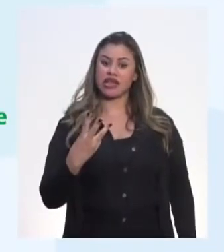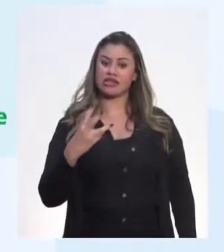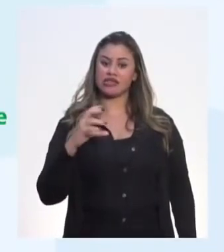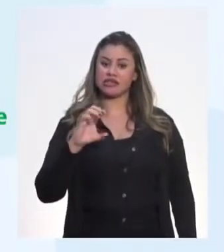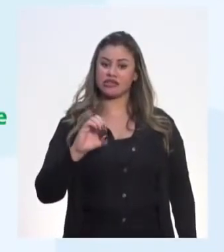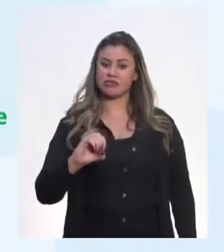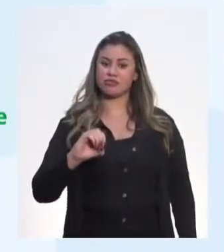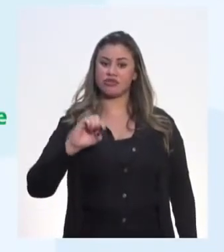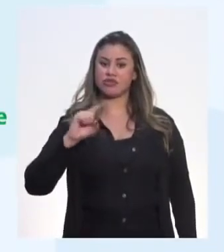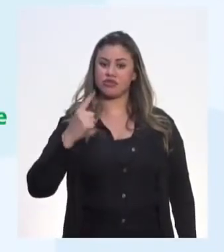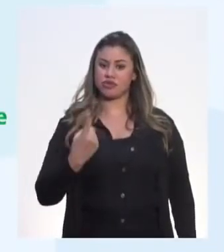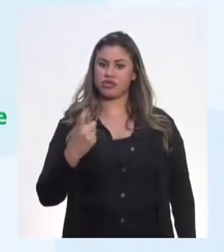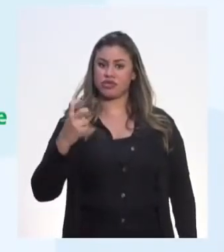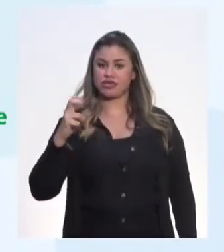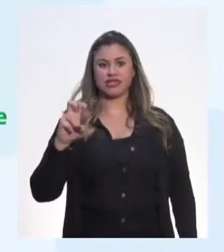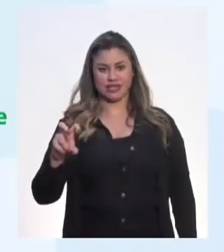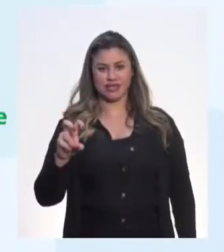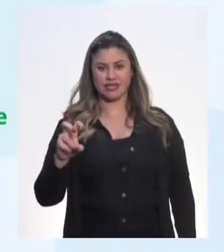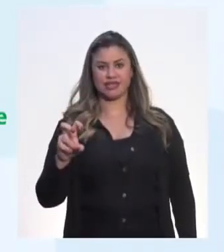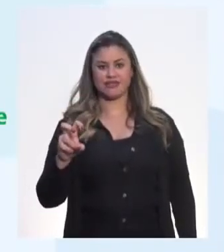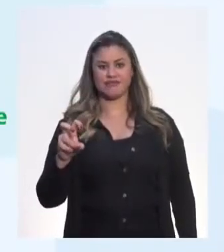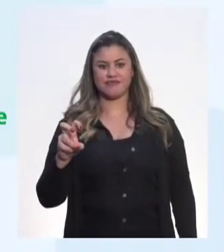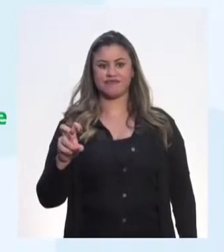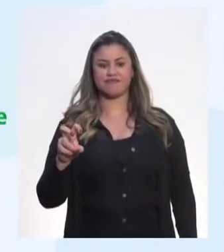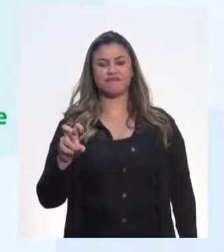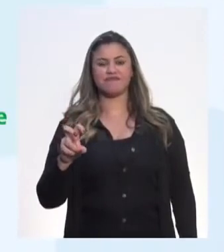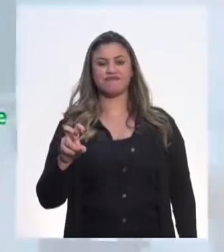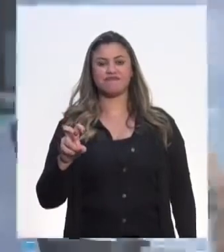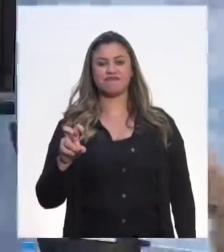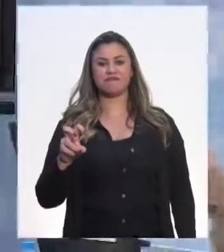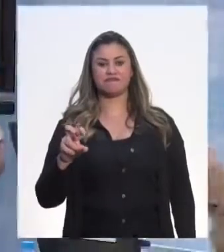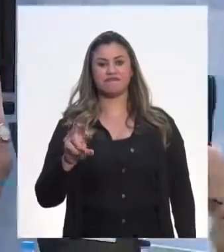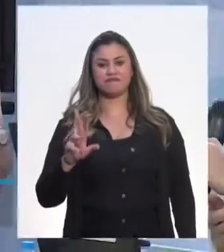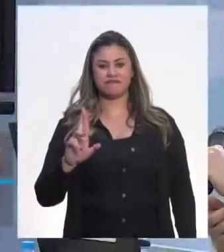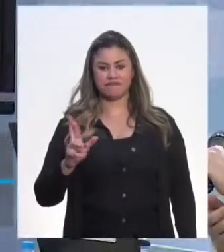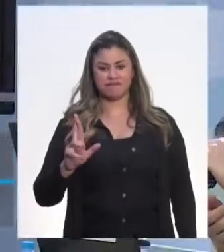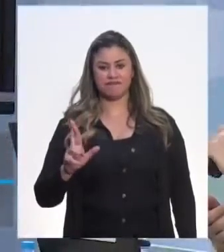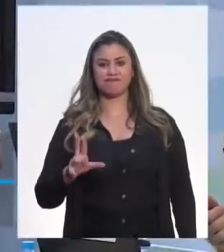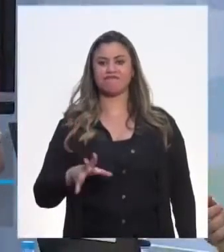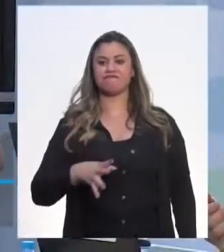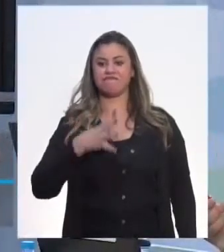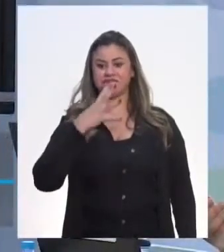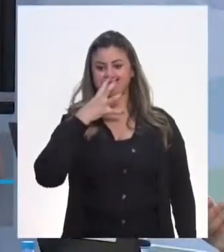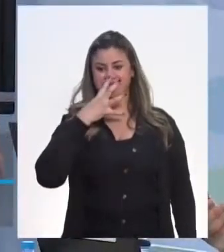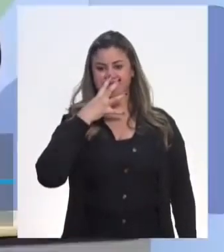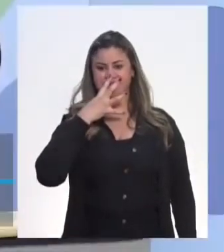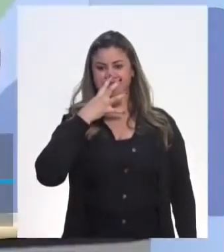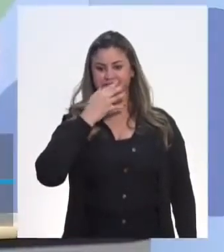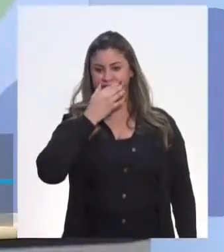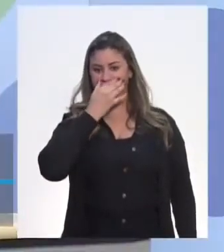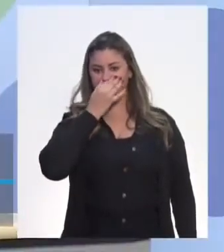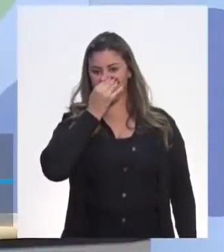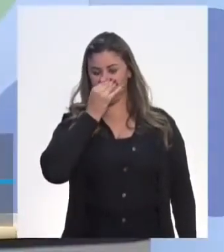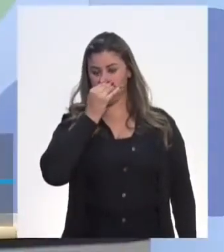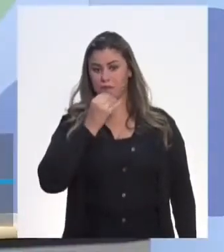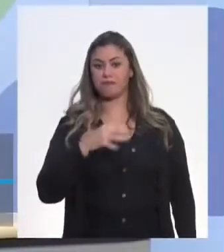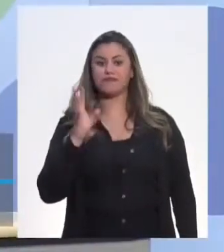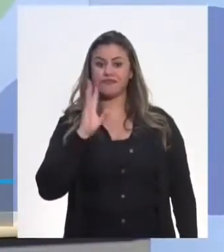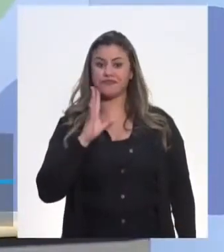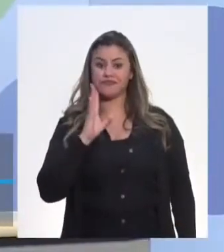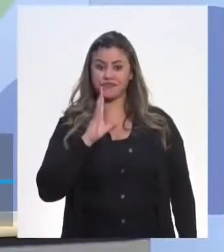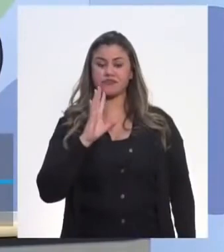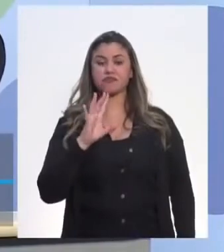salário inteiro depois da promoção 3015 reais muito interessante né